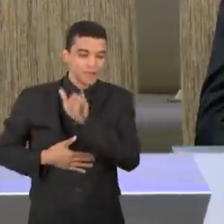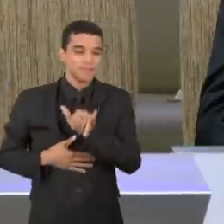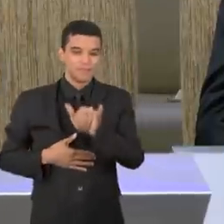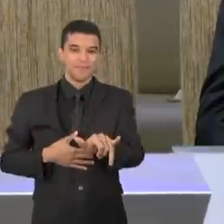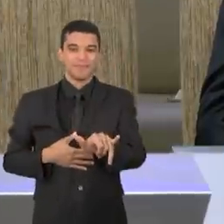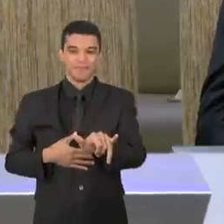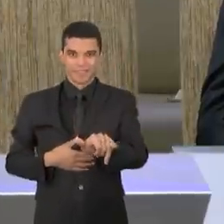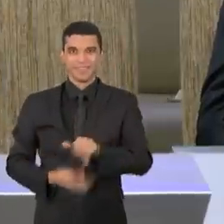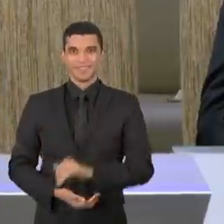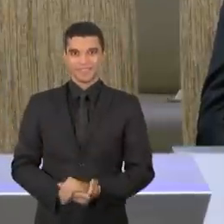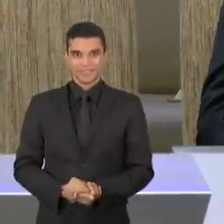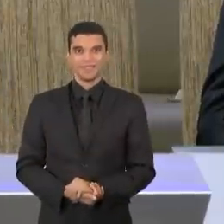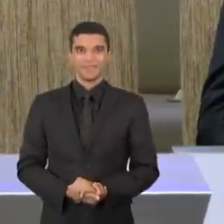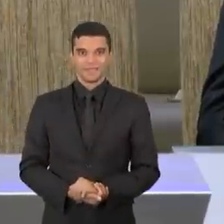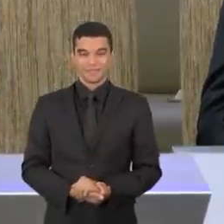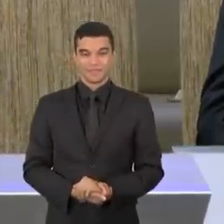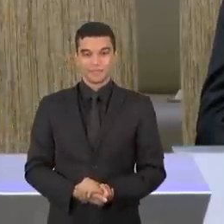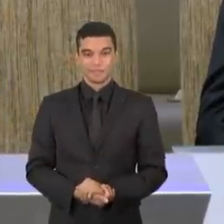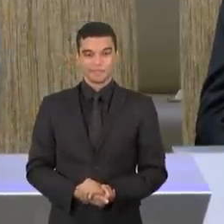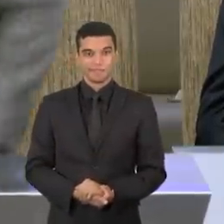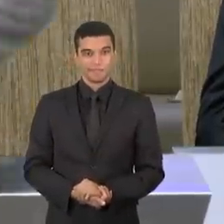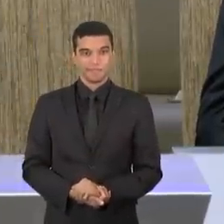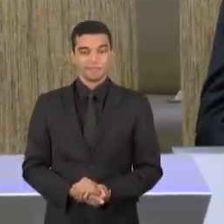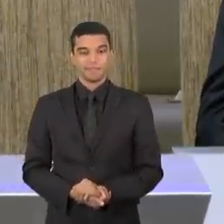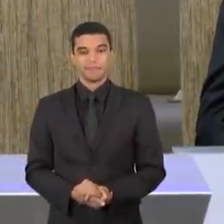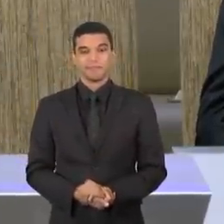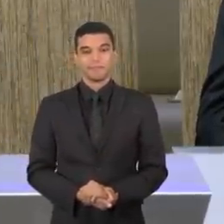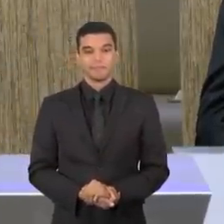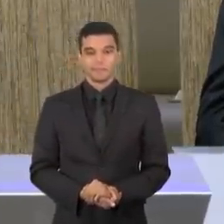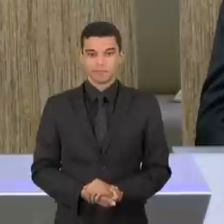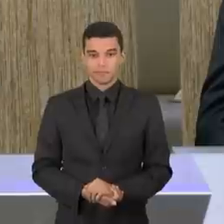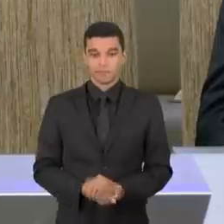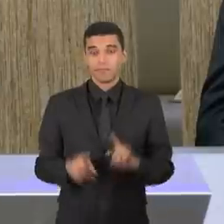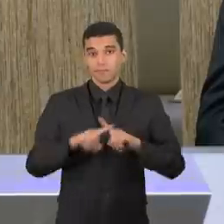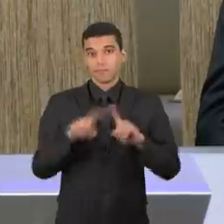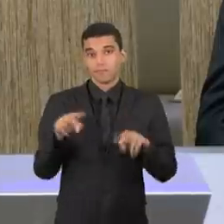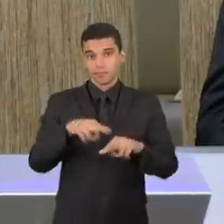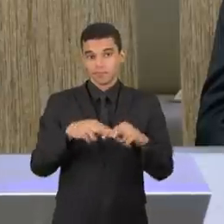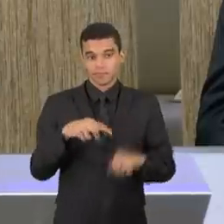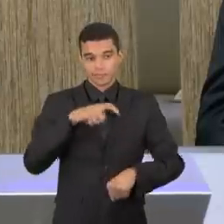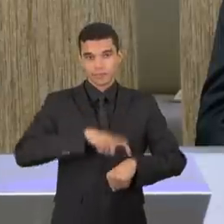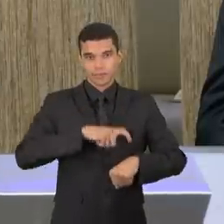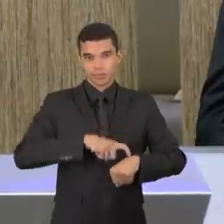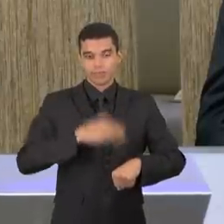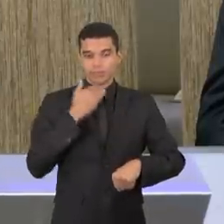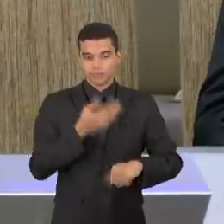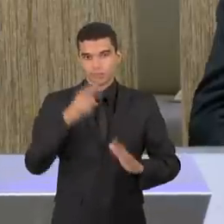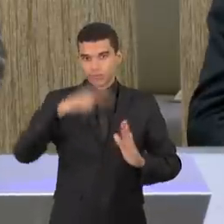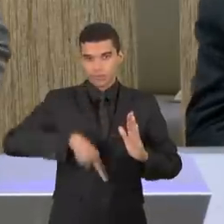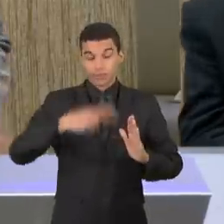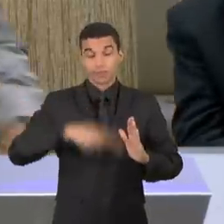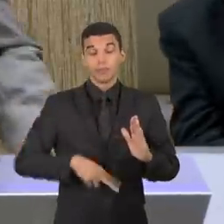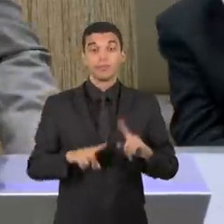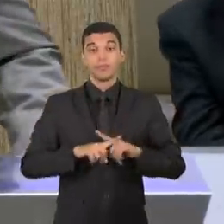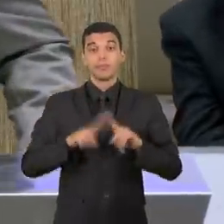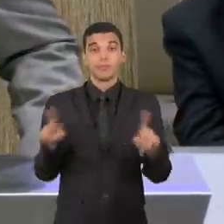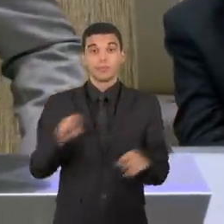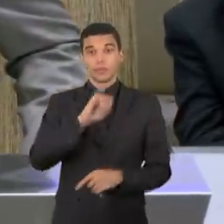Mas o povo estava numa situação que, não vou ler conta do tempo, mas Jeremias, no capítulo 15, versículo